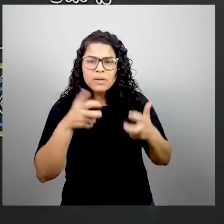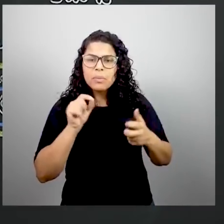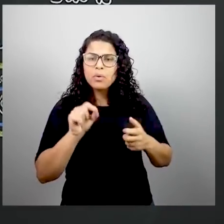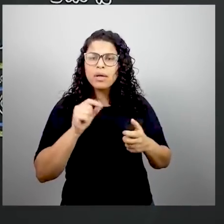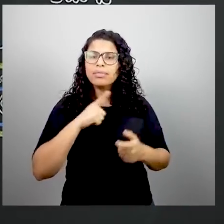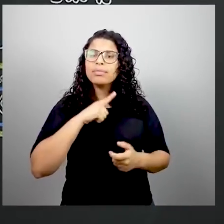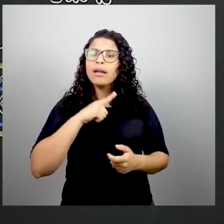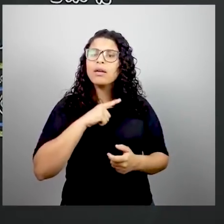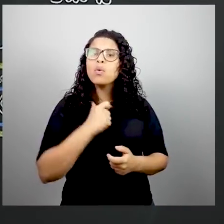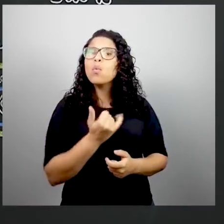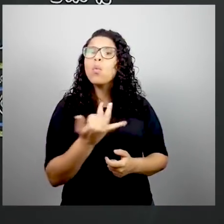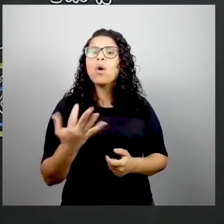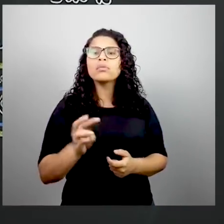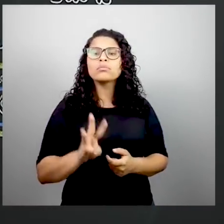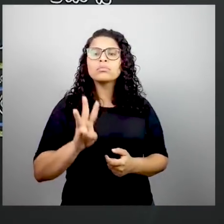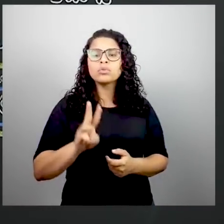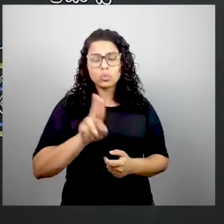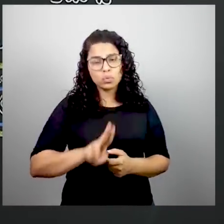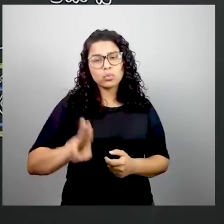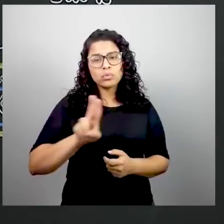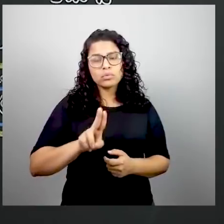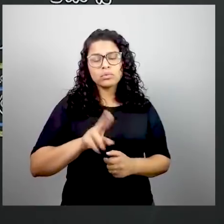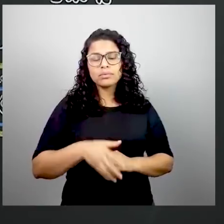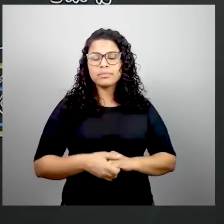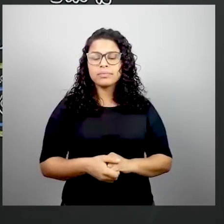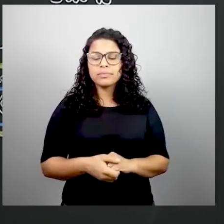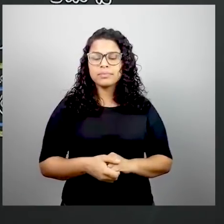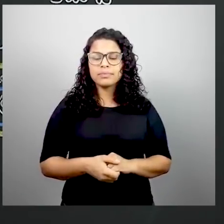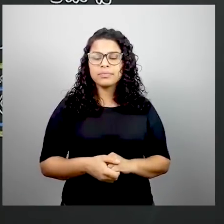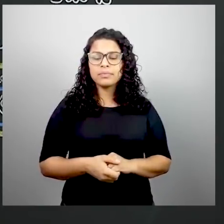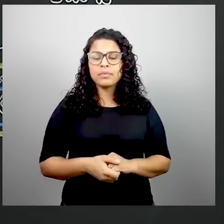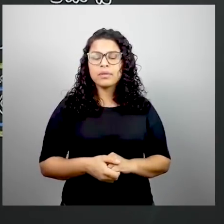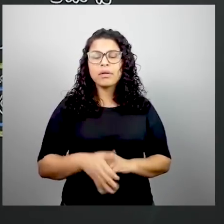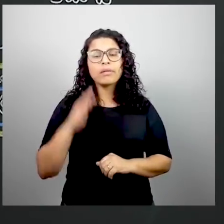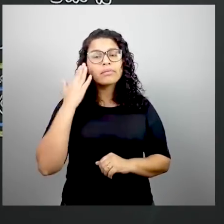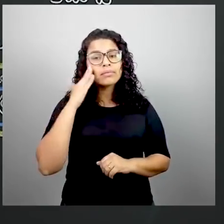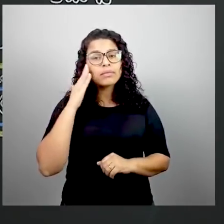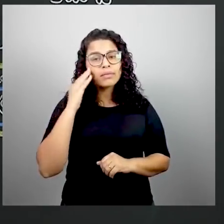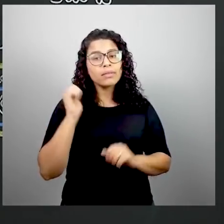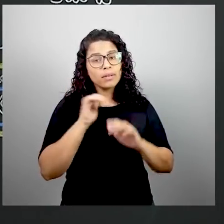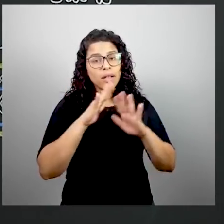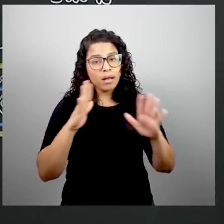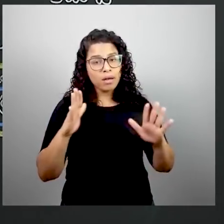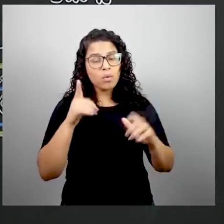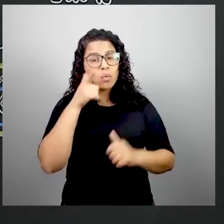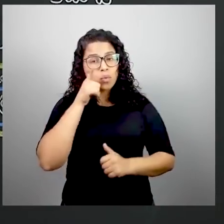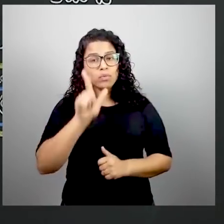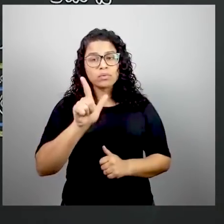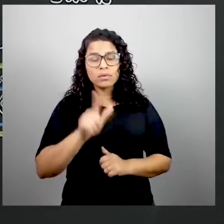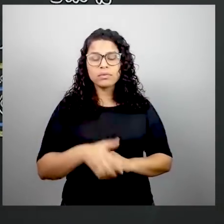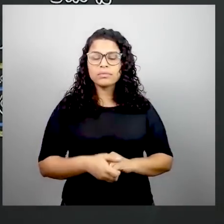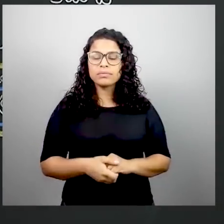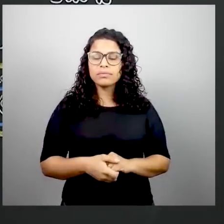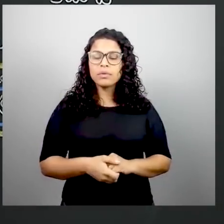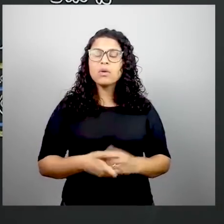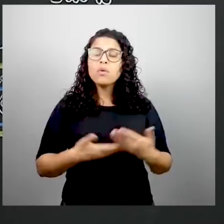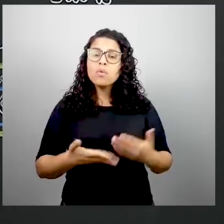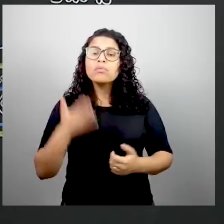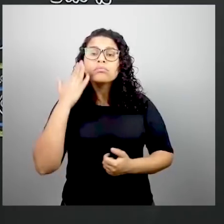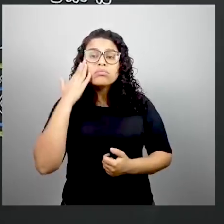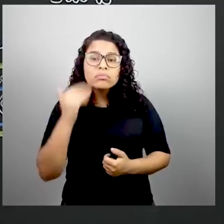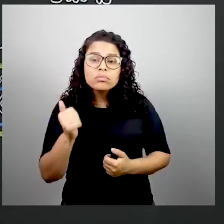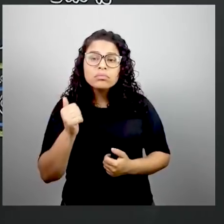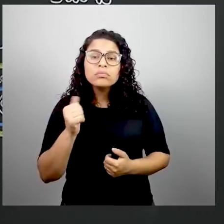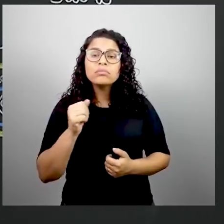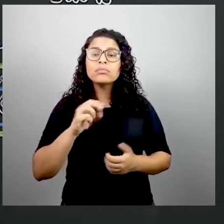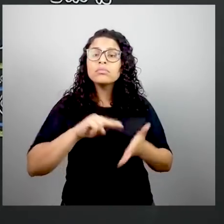embaixo, do lado, tem lá qual é a potência dele, ou até mesmo na embalagem. E aí você já consegue ter uma ideia. Por quê? Quando eu sei a